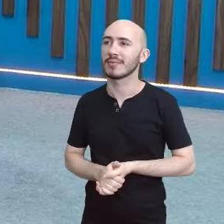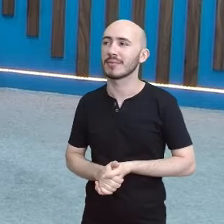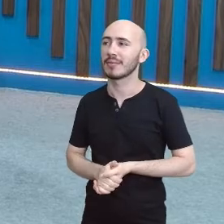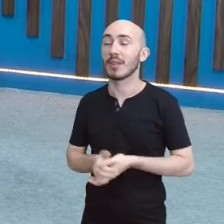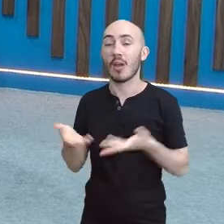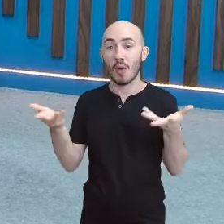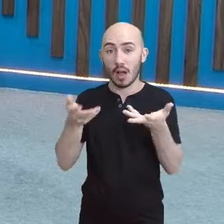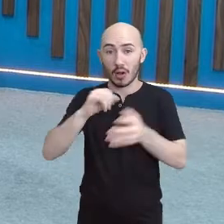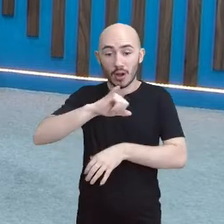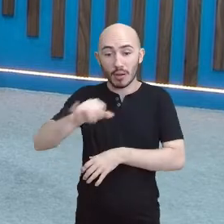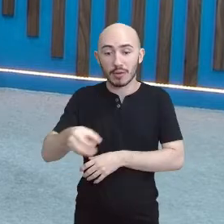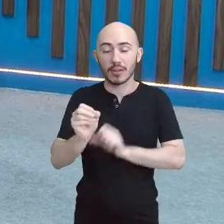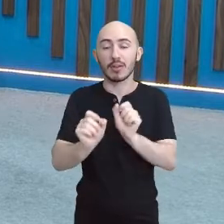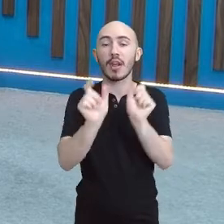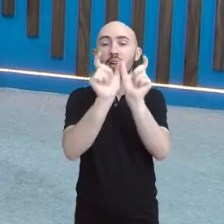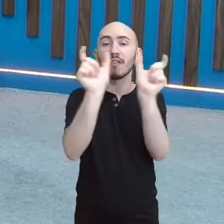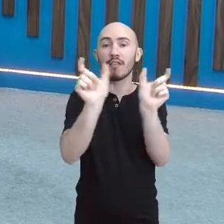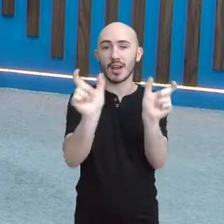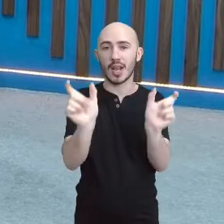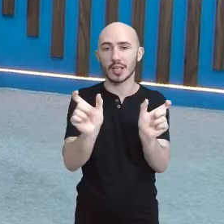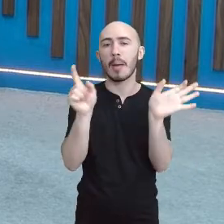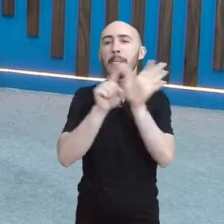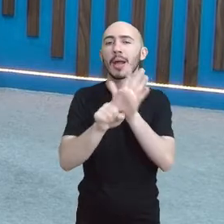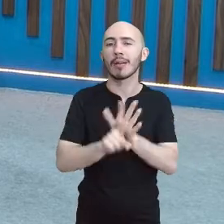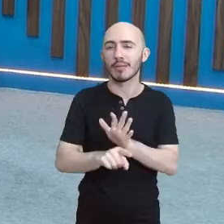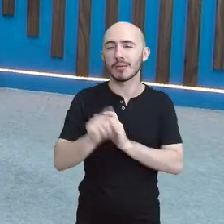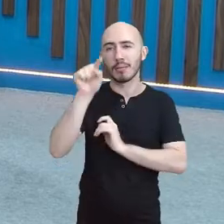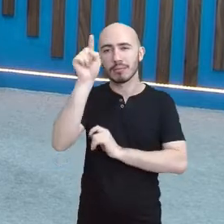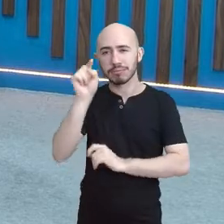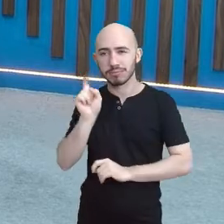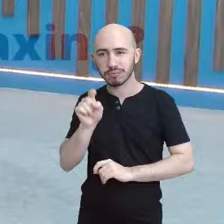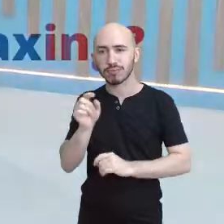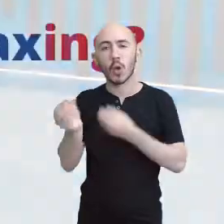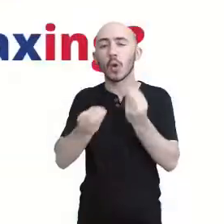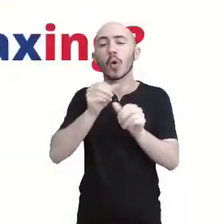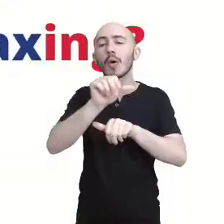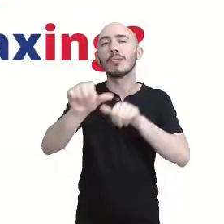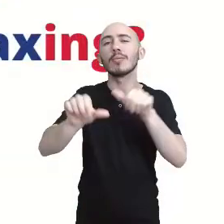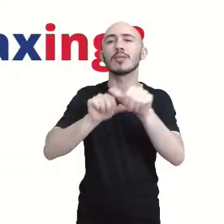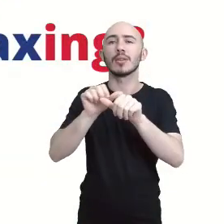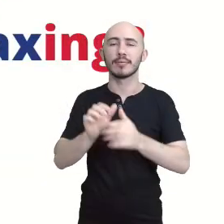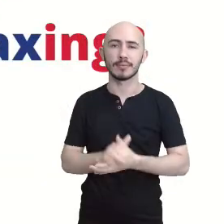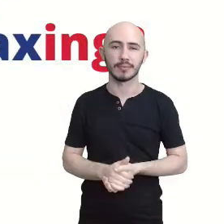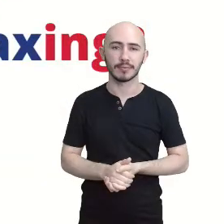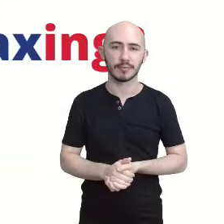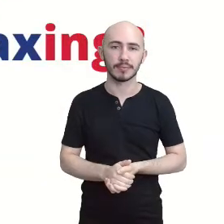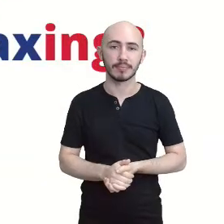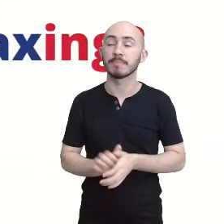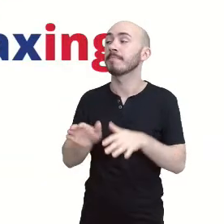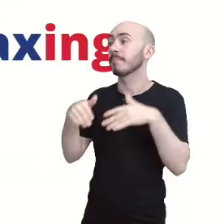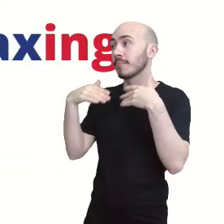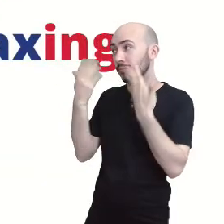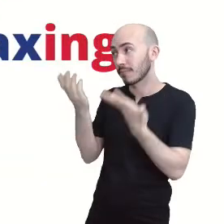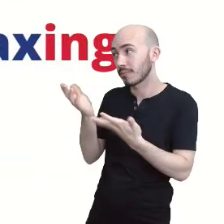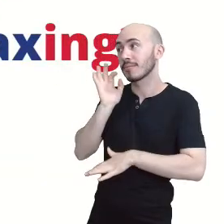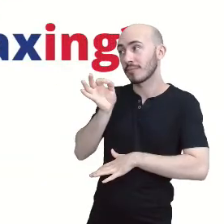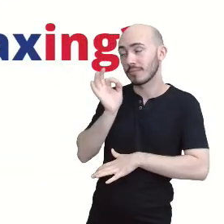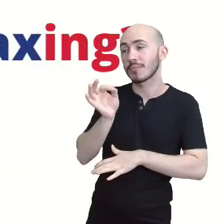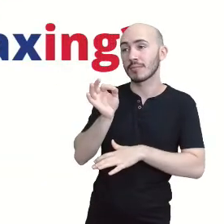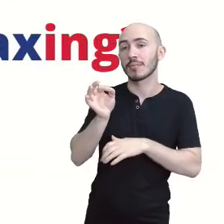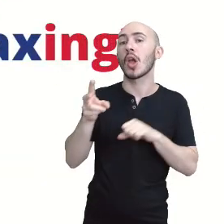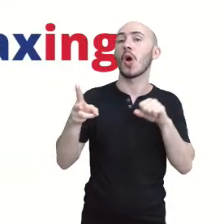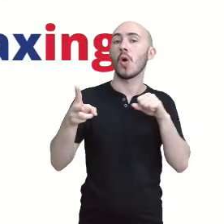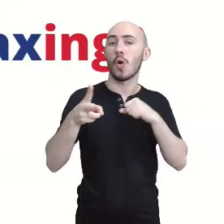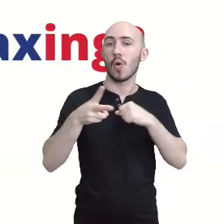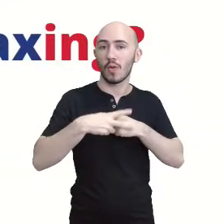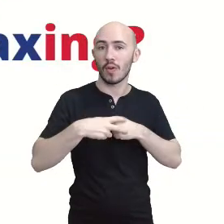as frases interrogativas e vamos variar essas perguntas. Como? A gente vai ganhar mais vocabulário,